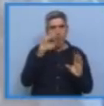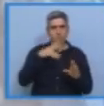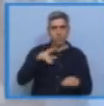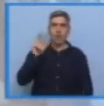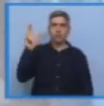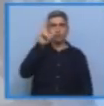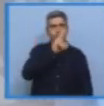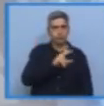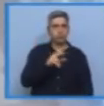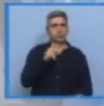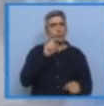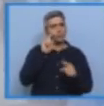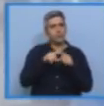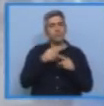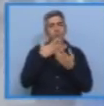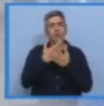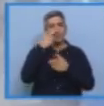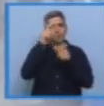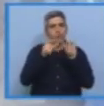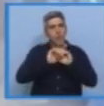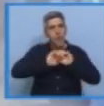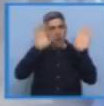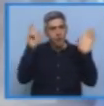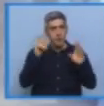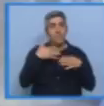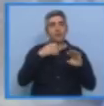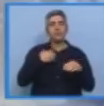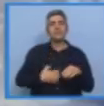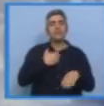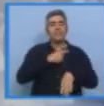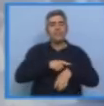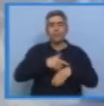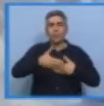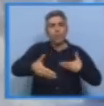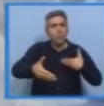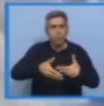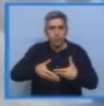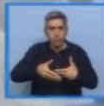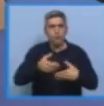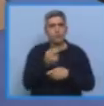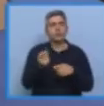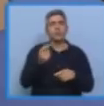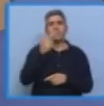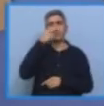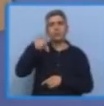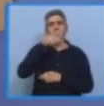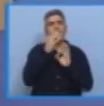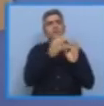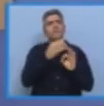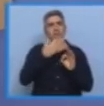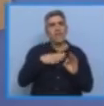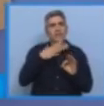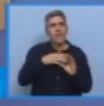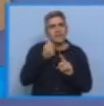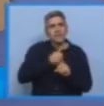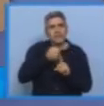país, que permitem esclarecer a população. Mas parece-me que o tempo é curto, mais uma vez, porque há uma tentativa daqueles que são favoráveis à